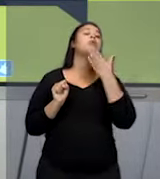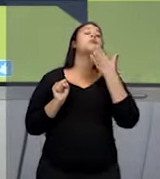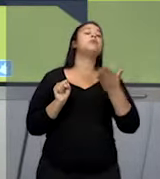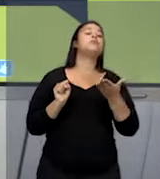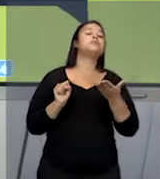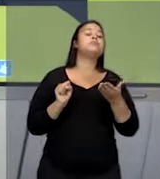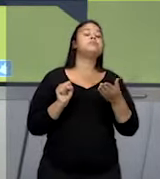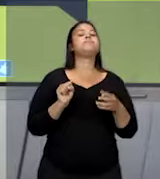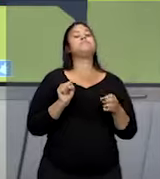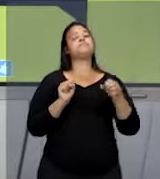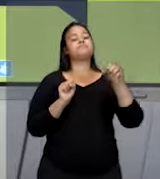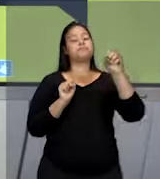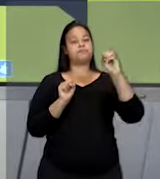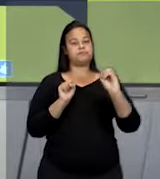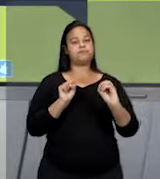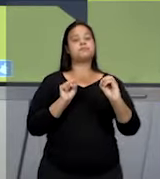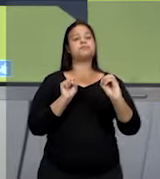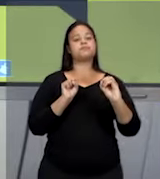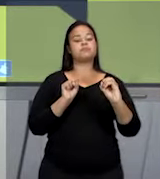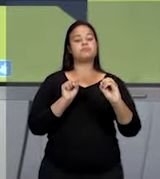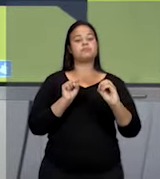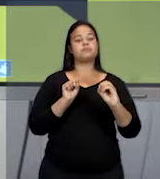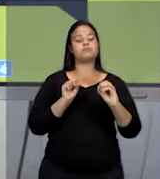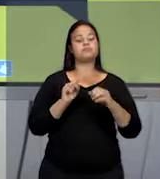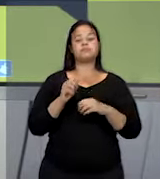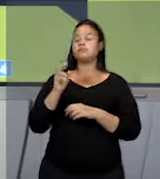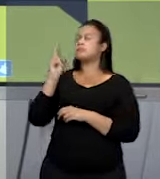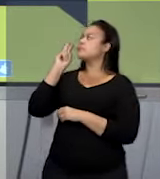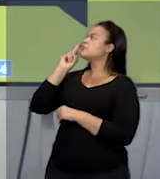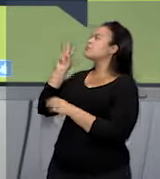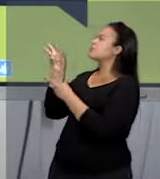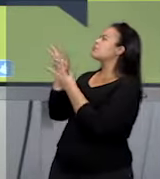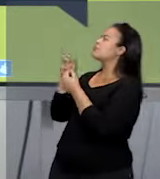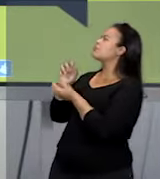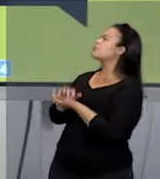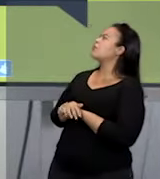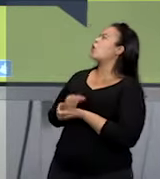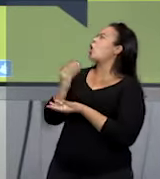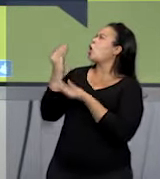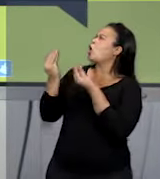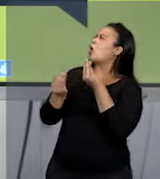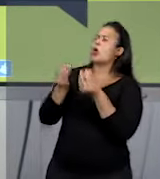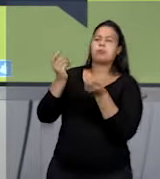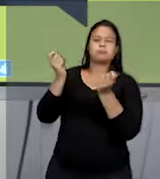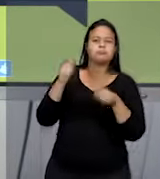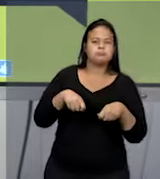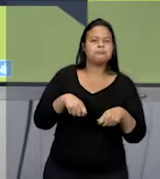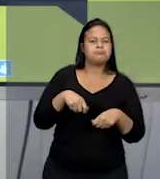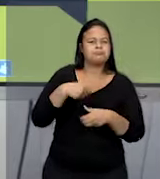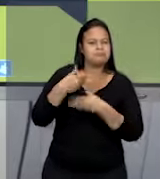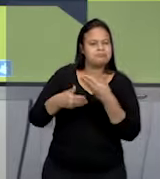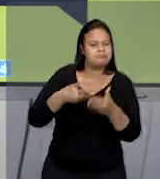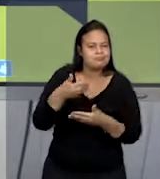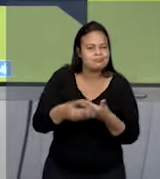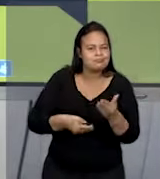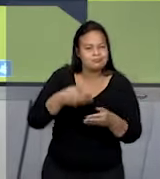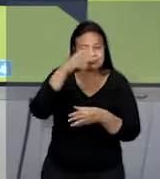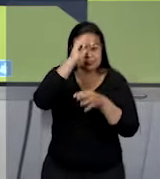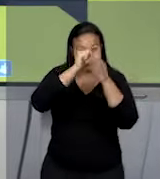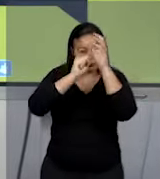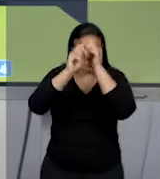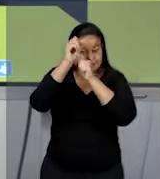estará o oeste. Veja só, a habilidade que nós vamos desenvolver hoje é a